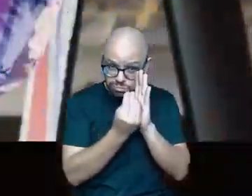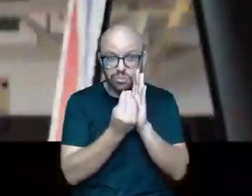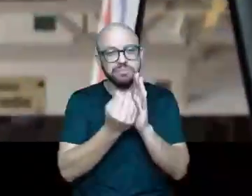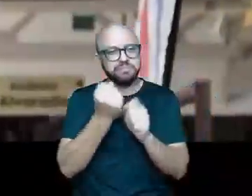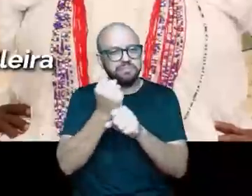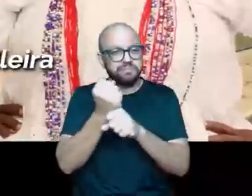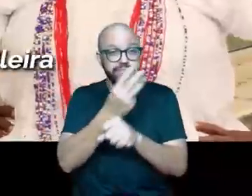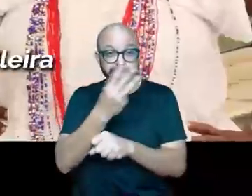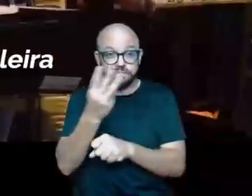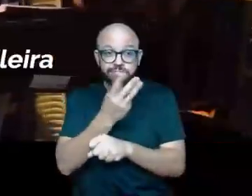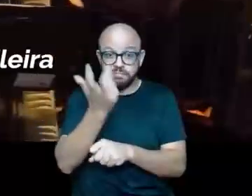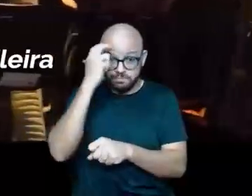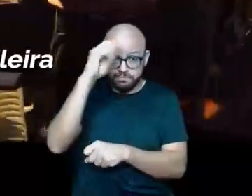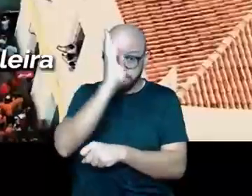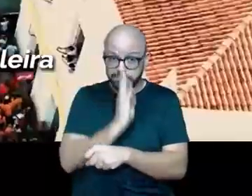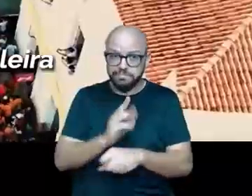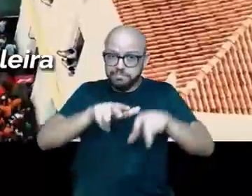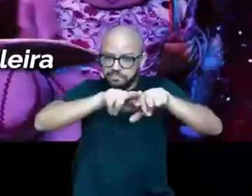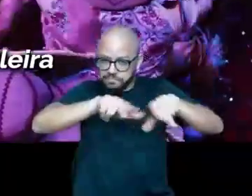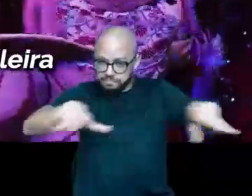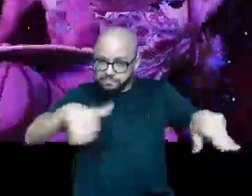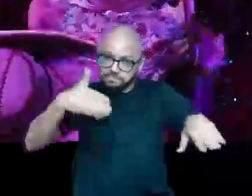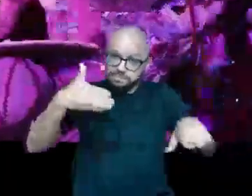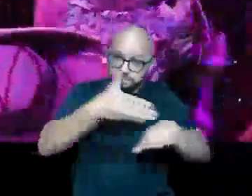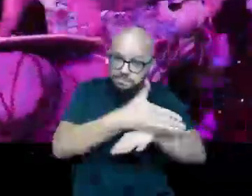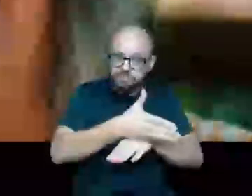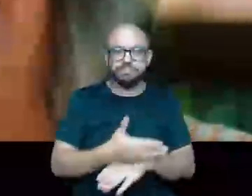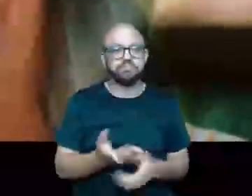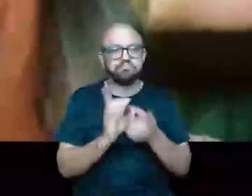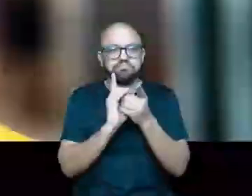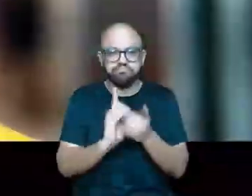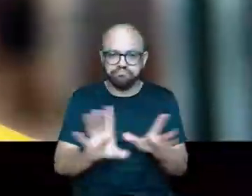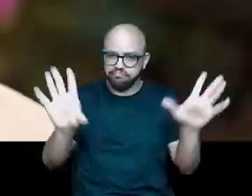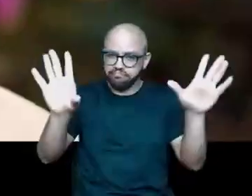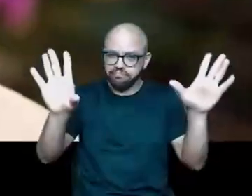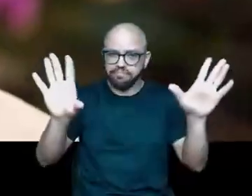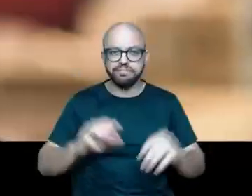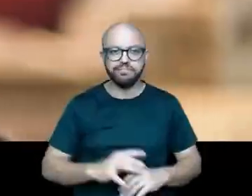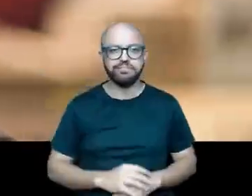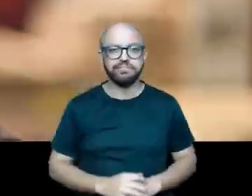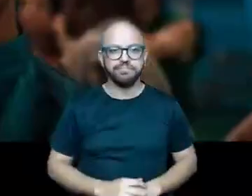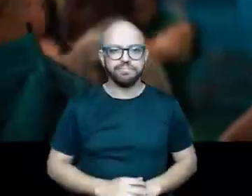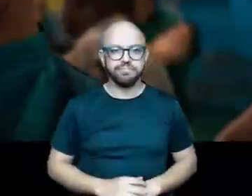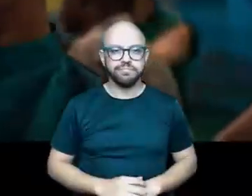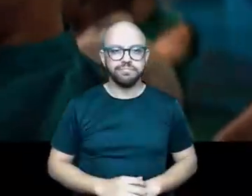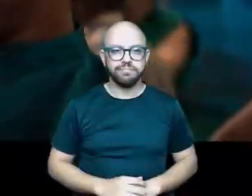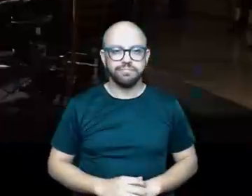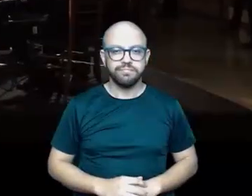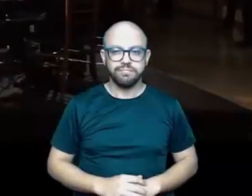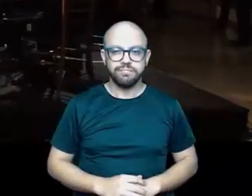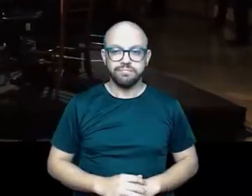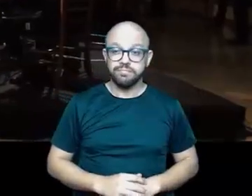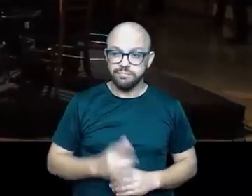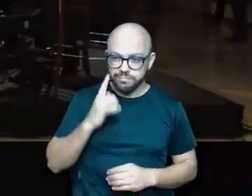Lei Rouanet, há 33 anos tornando a cultura brasileira mais plural, acessível e democrática.